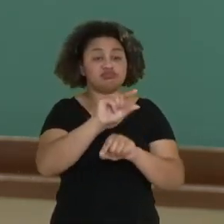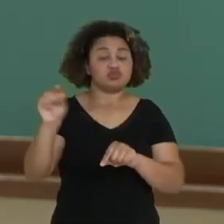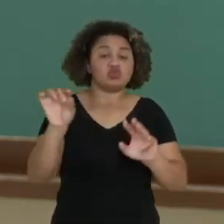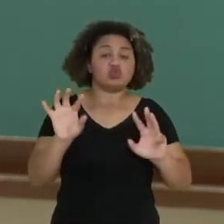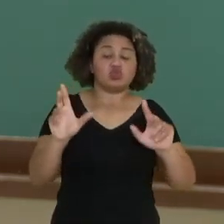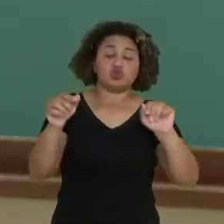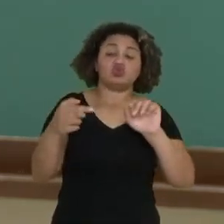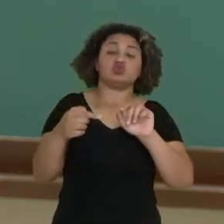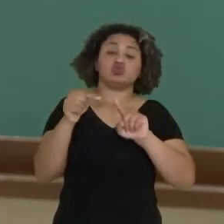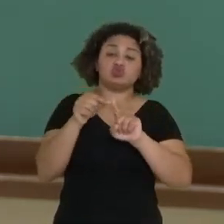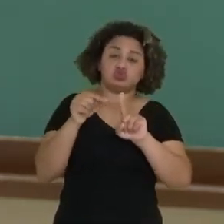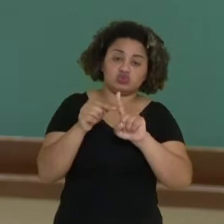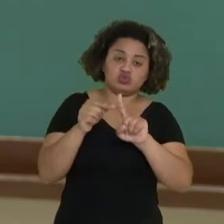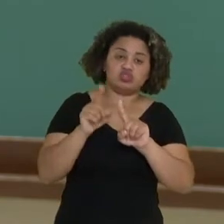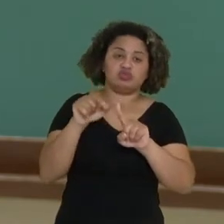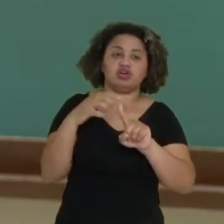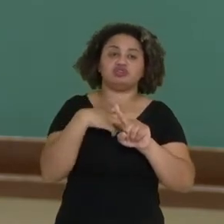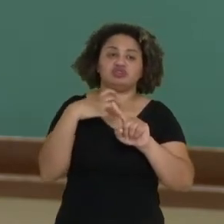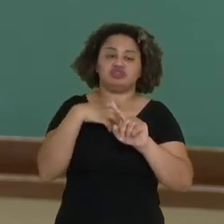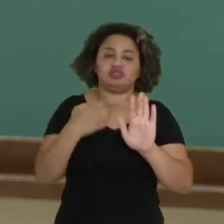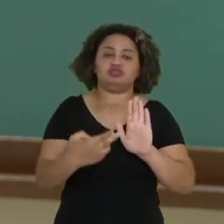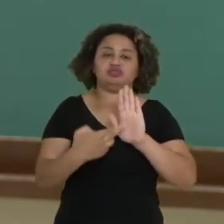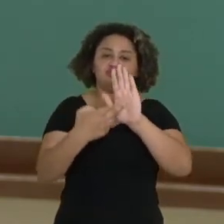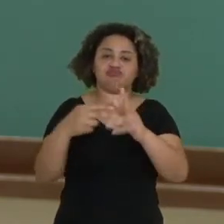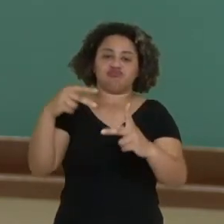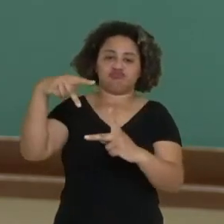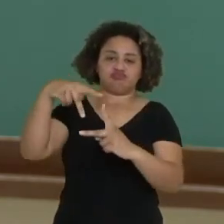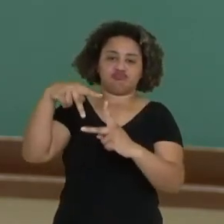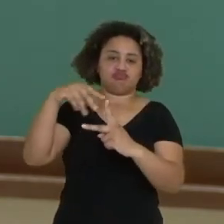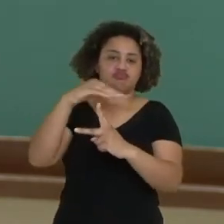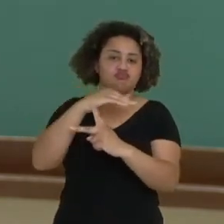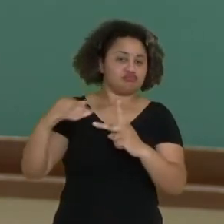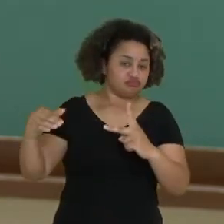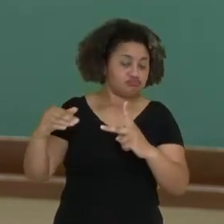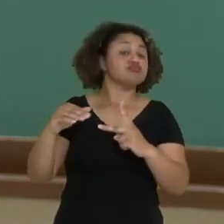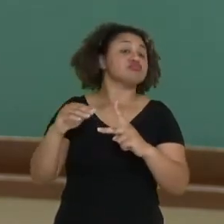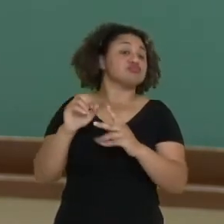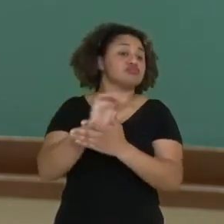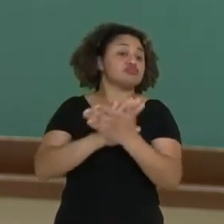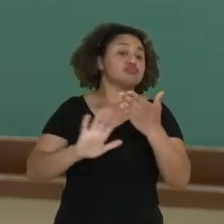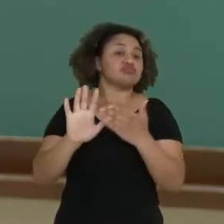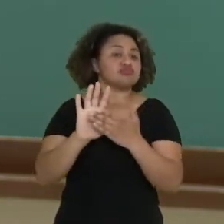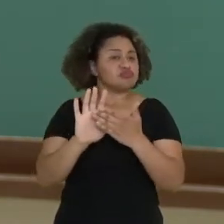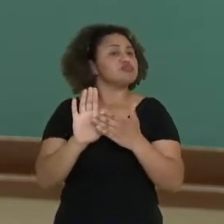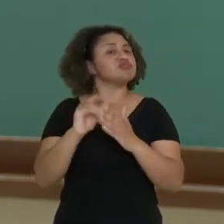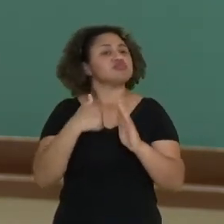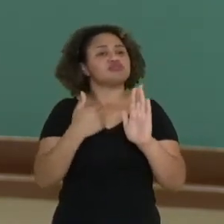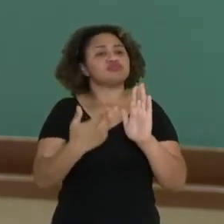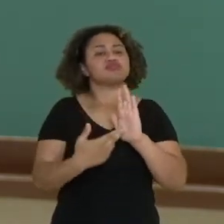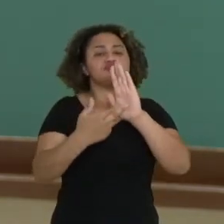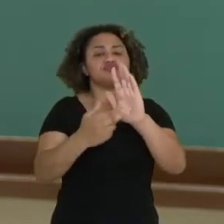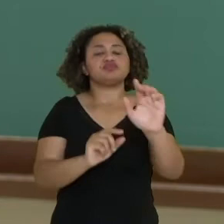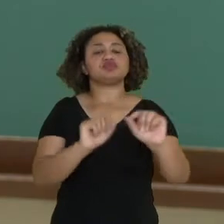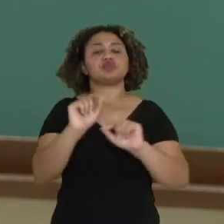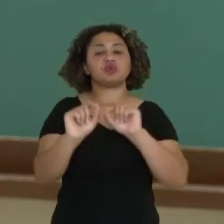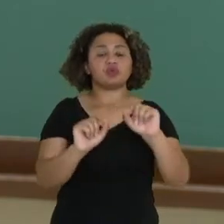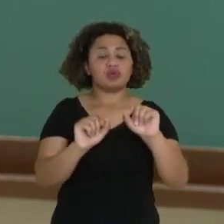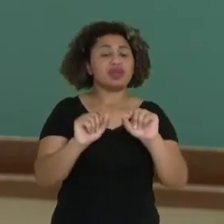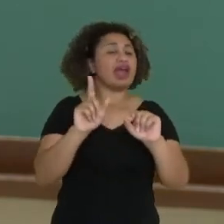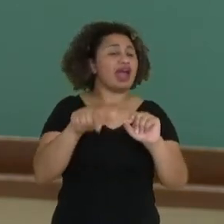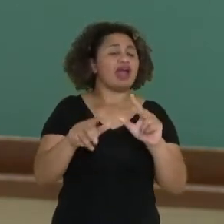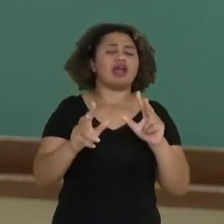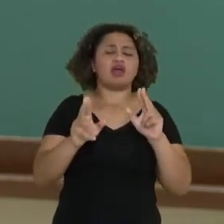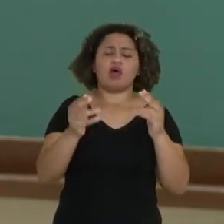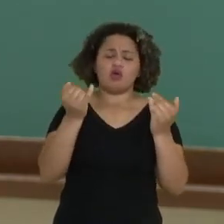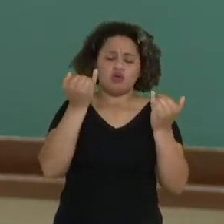fração e por último na forma de número decimal. Ou seja, eu estou representando a